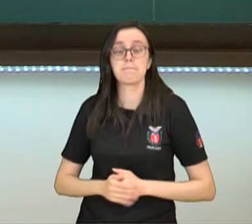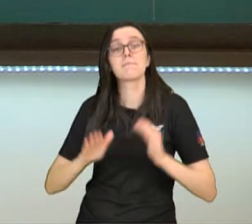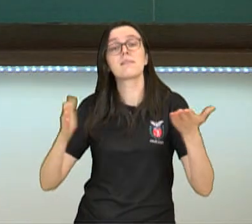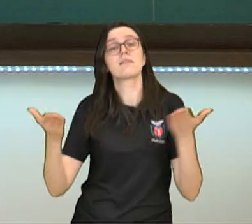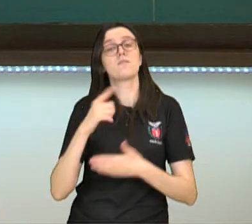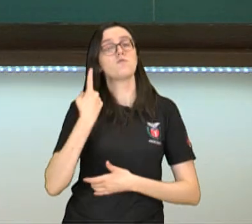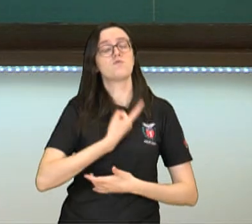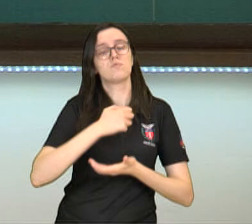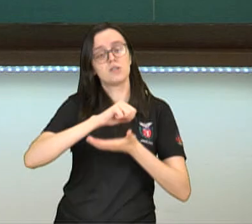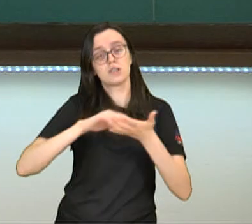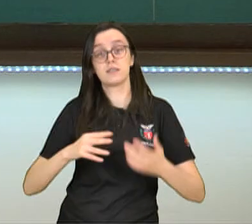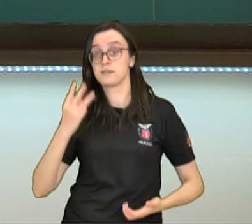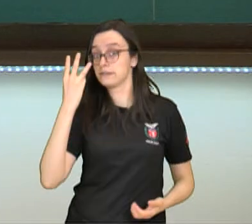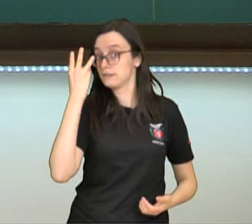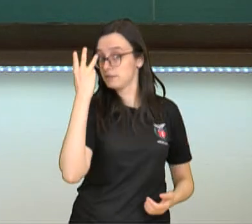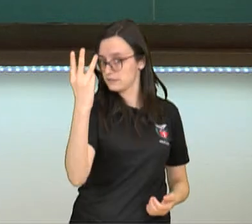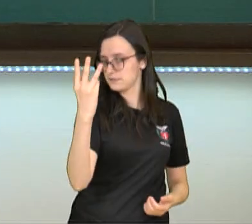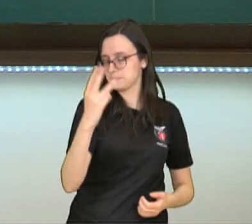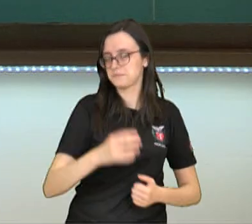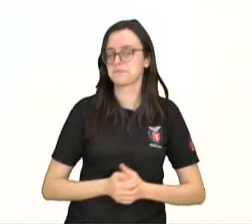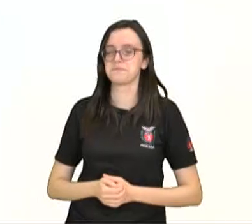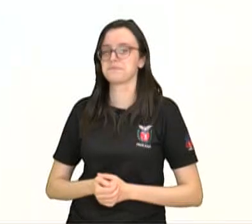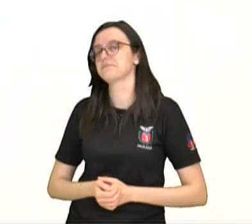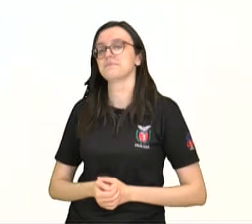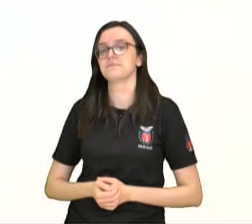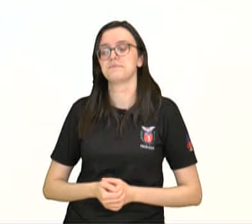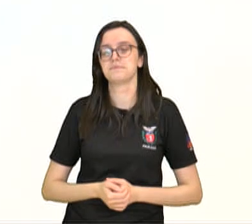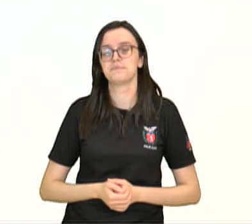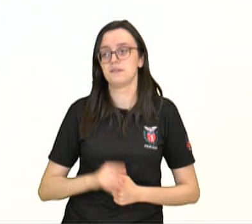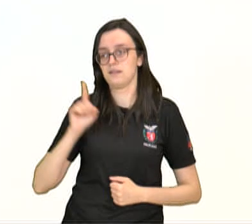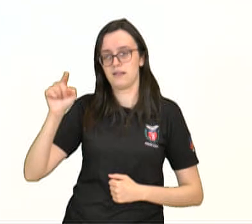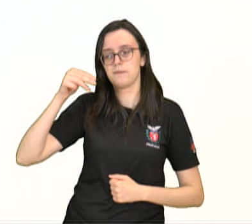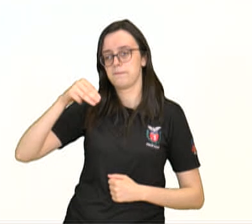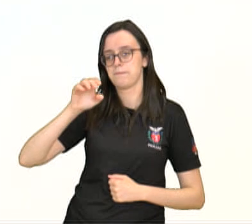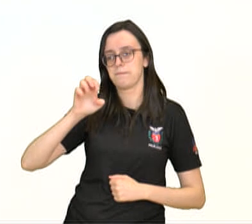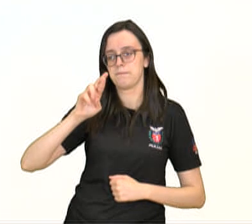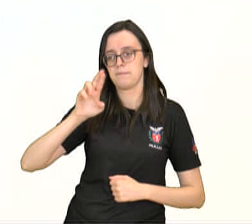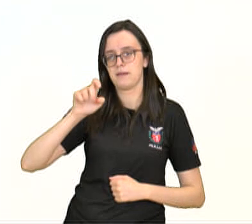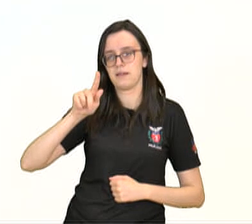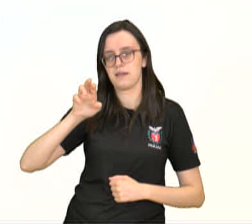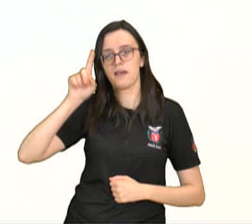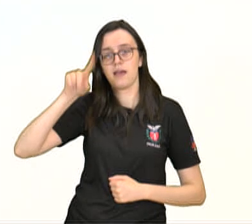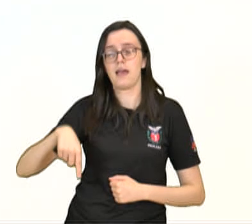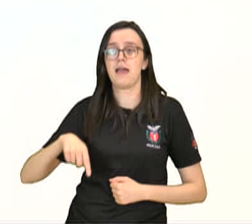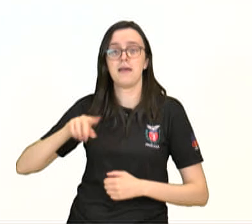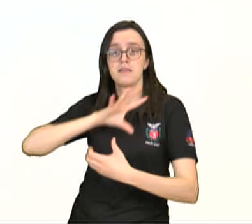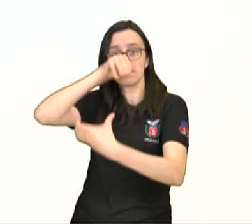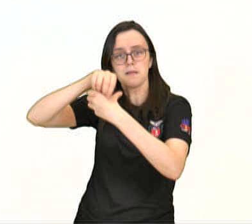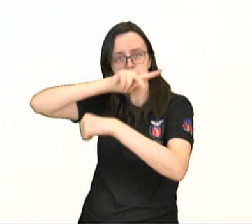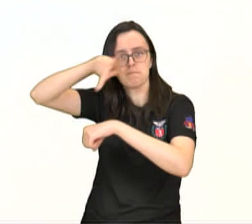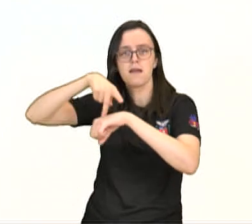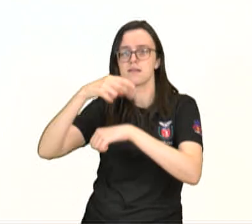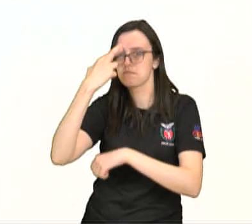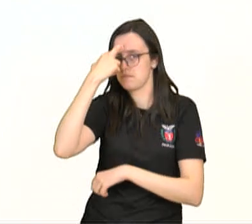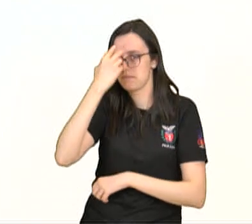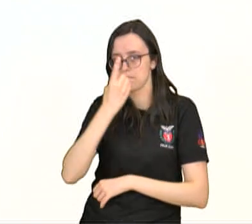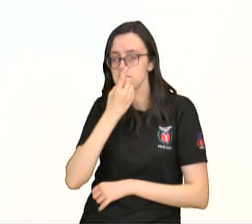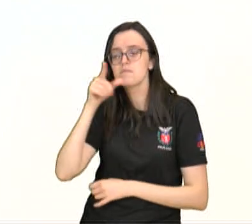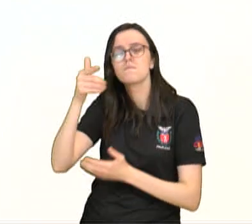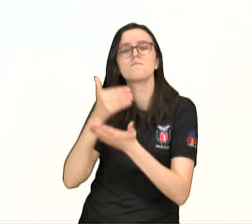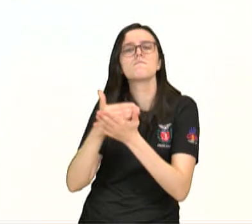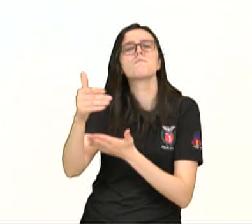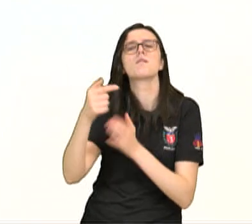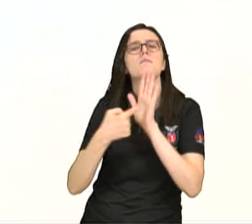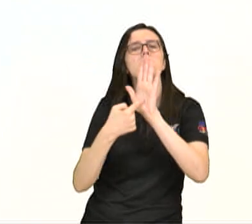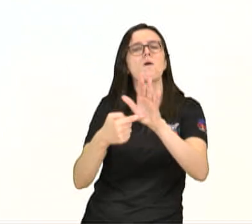Vamos para a nossa terceira atividade, então. O merengue é considerado a dança nacional da República Dominicana. Ele apresenta